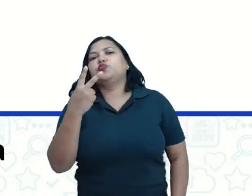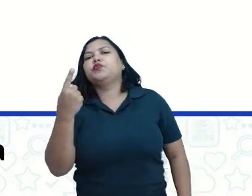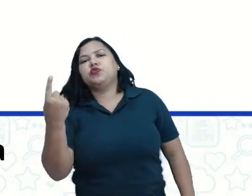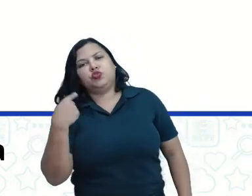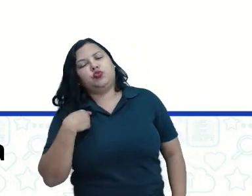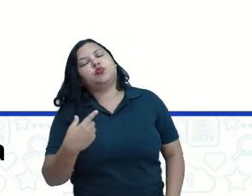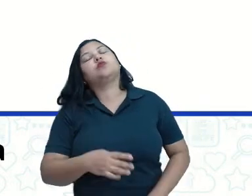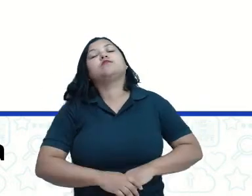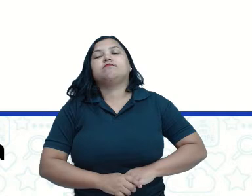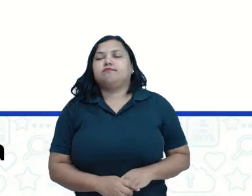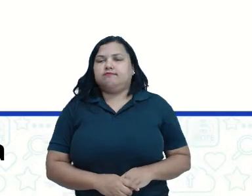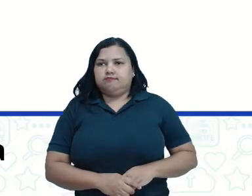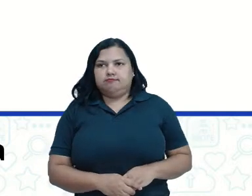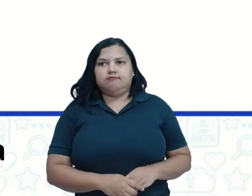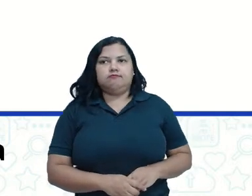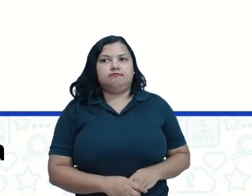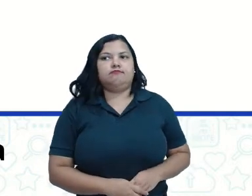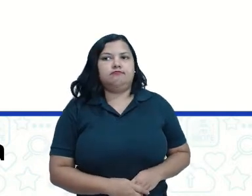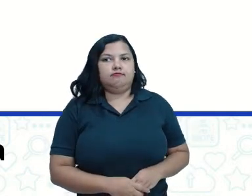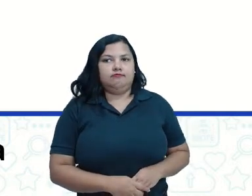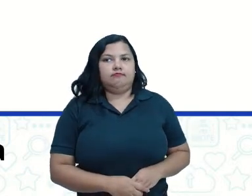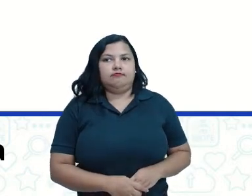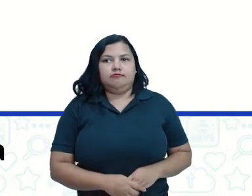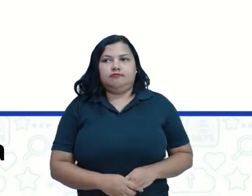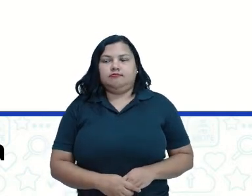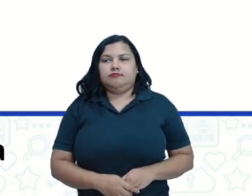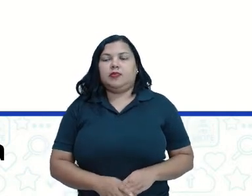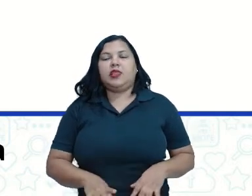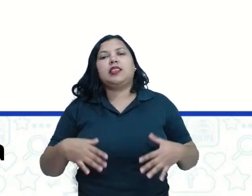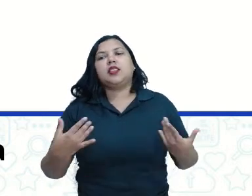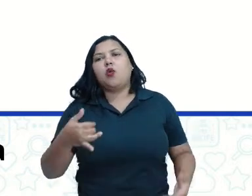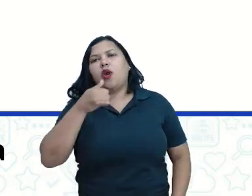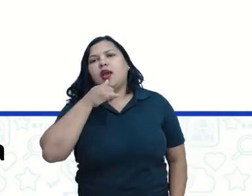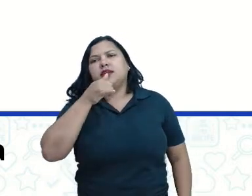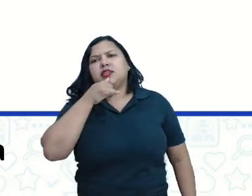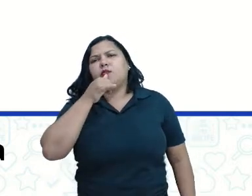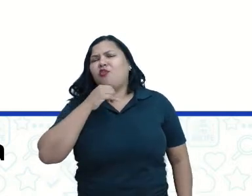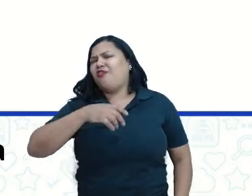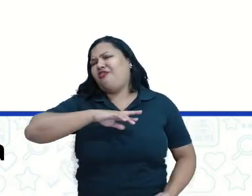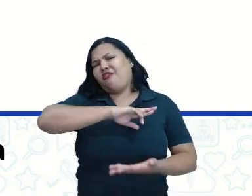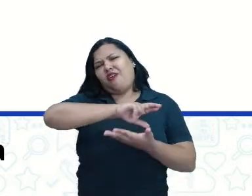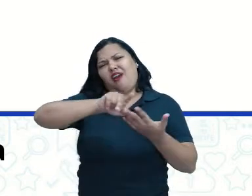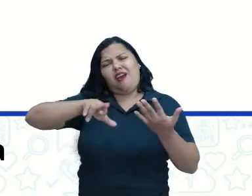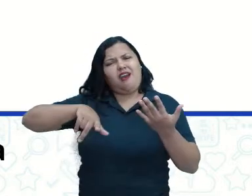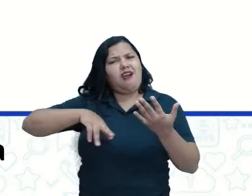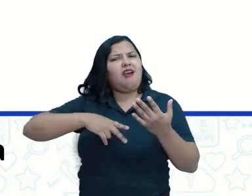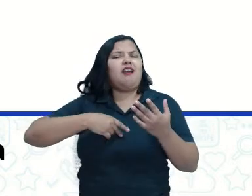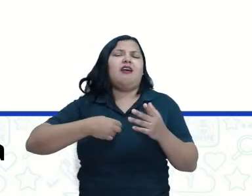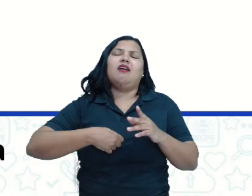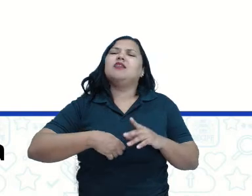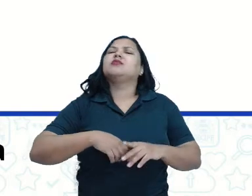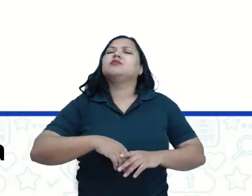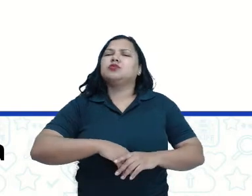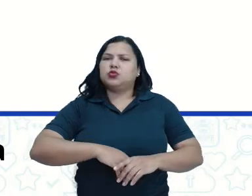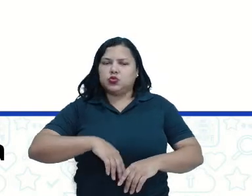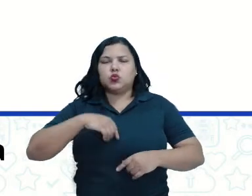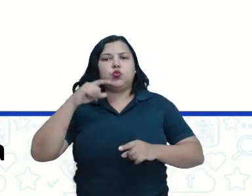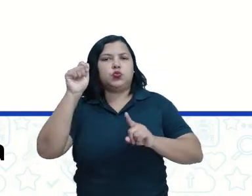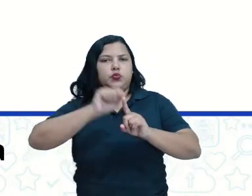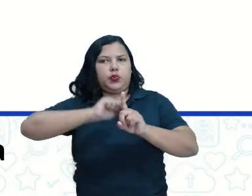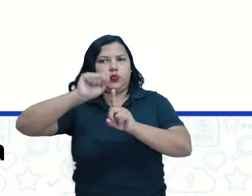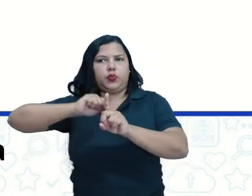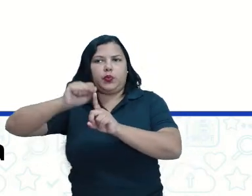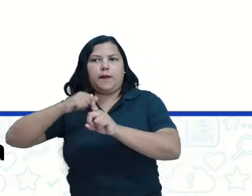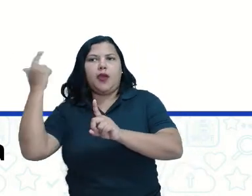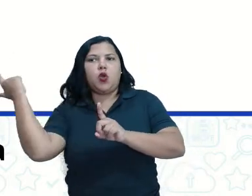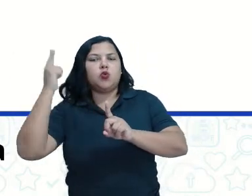no mês 8 do ano passado. Ou seja, em, ela ainda rodou vários meses para poder chegar na número 1 do principal